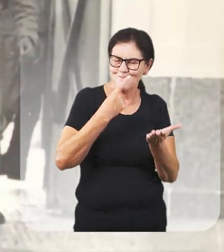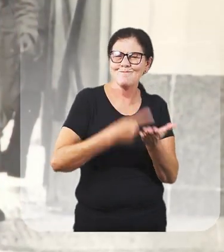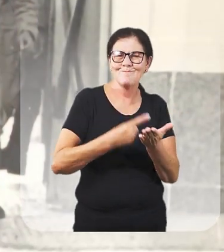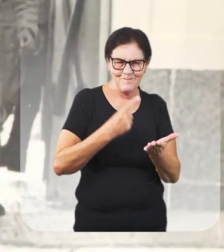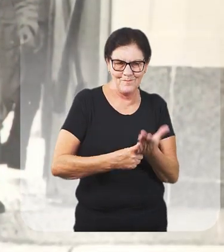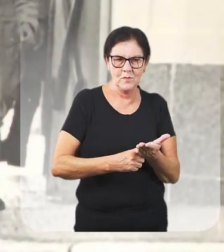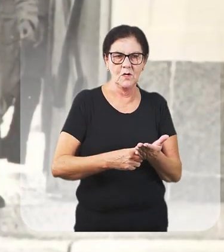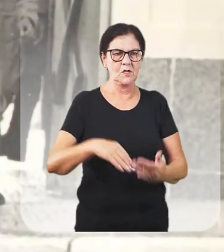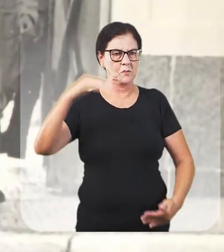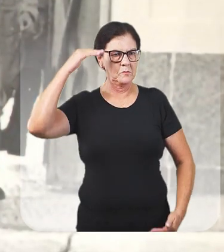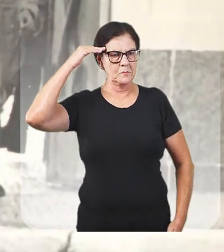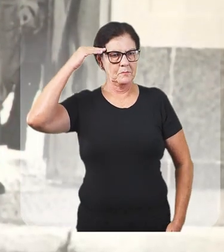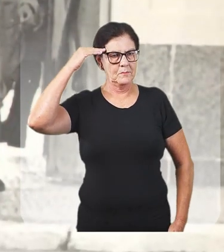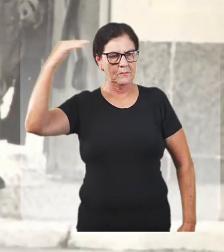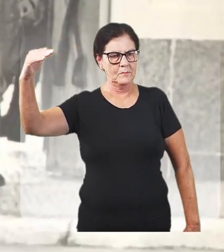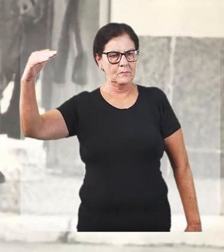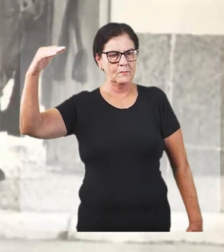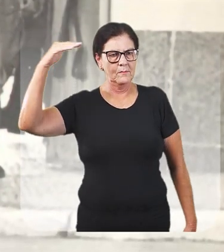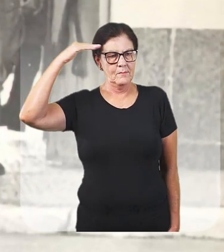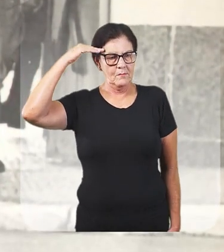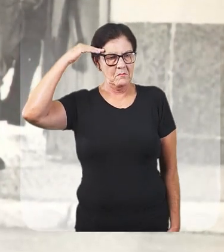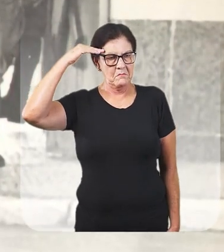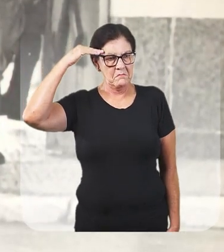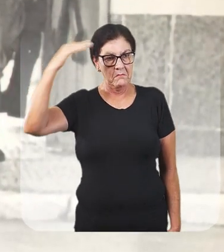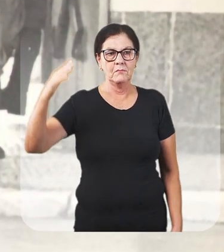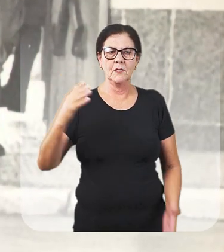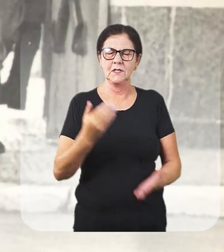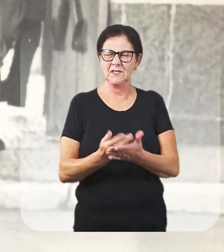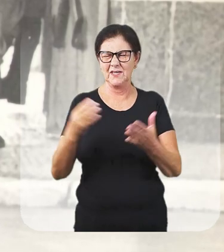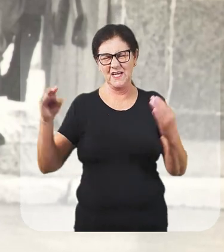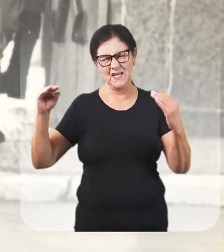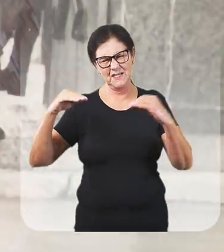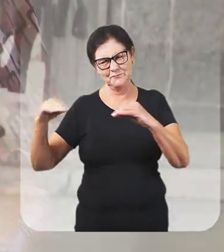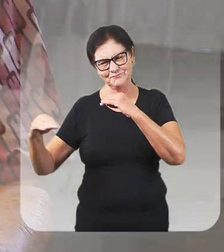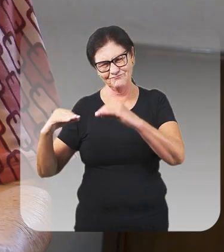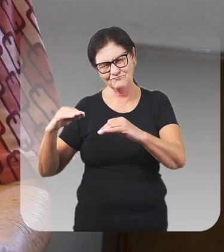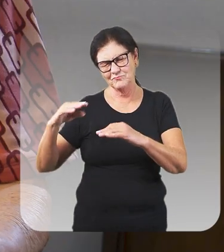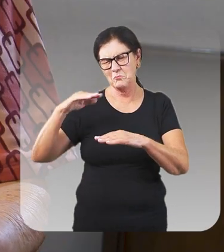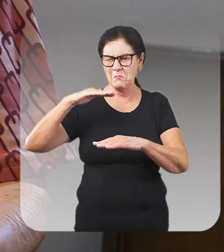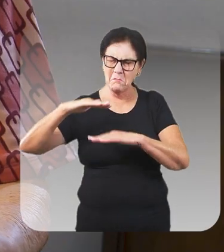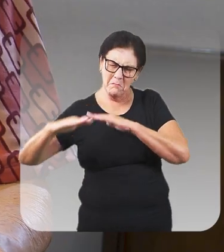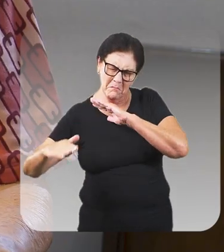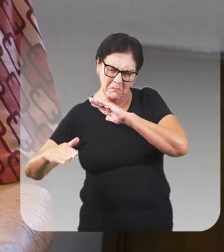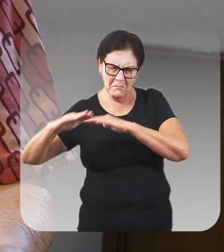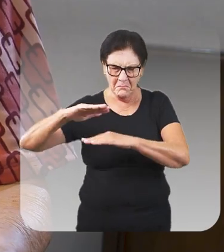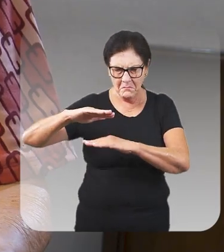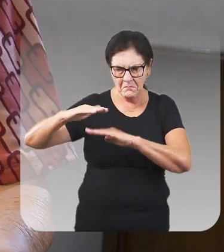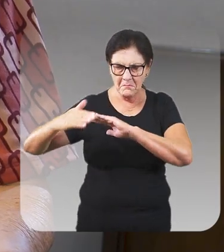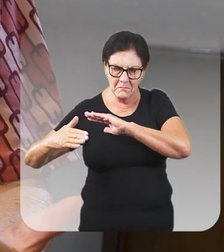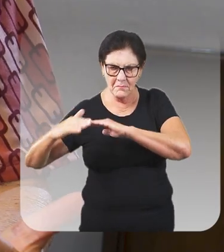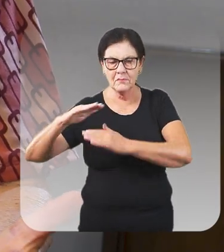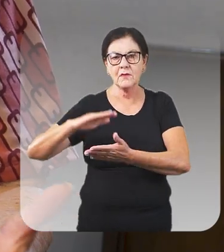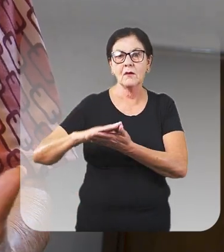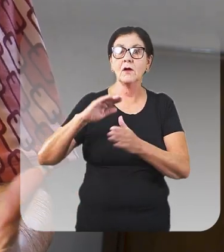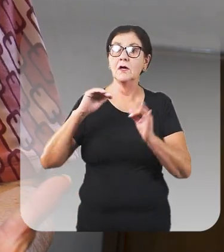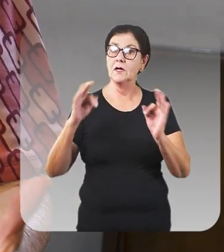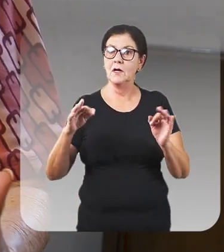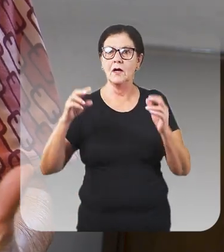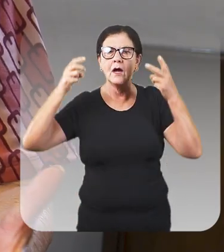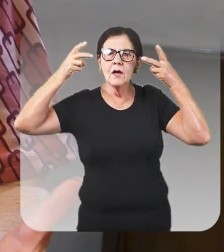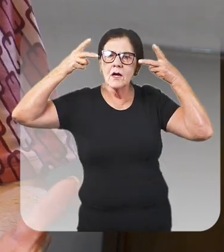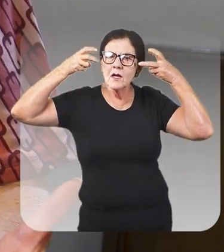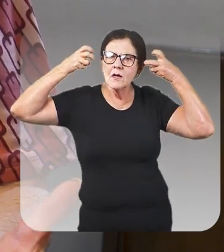E os tenentes, eles vinham mais das classes médias e eles percebiam que o